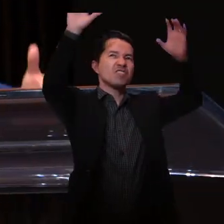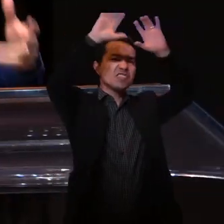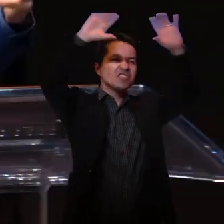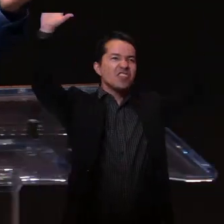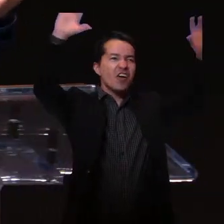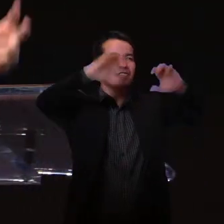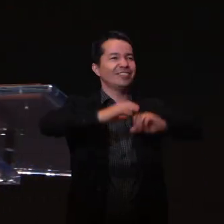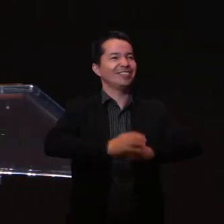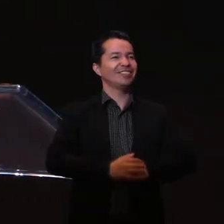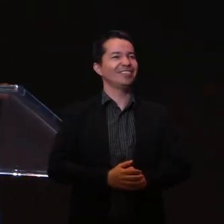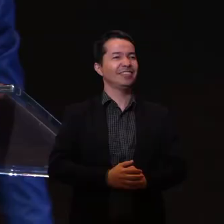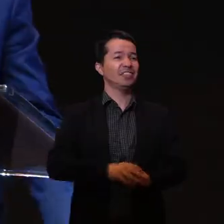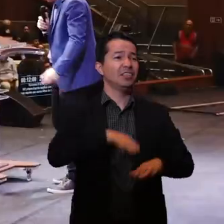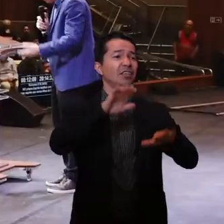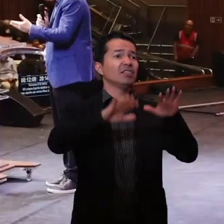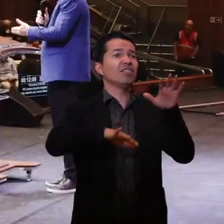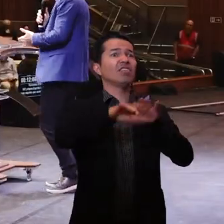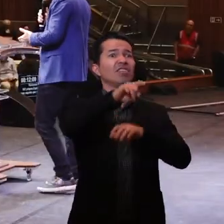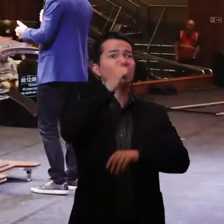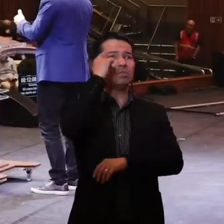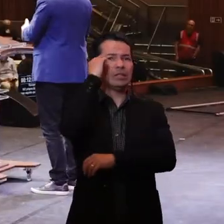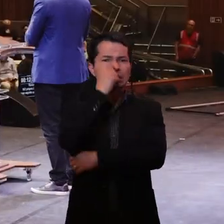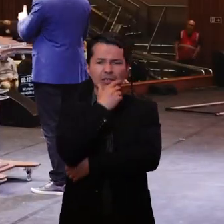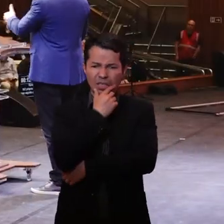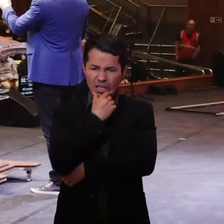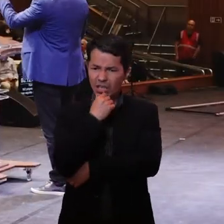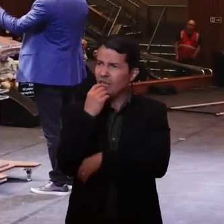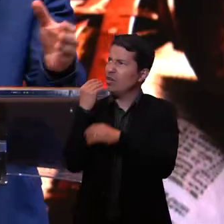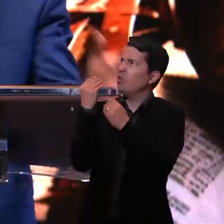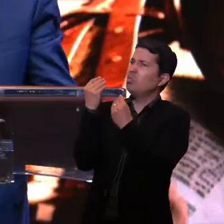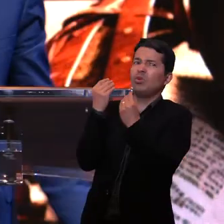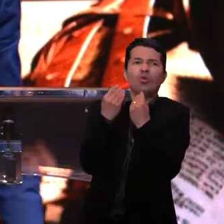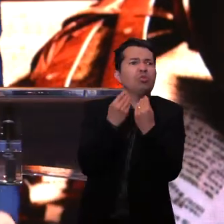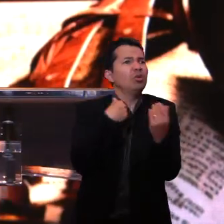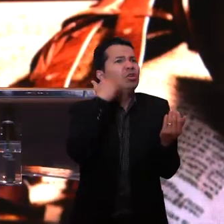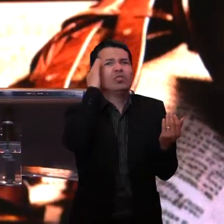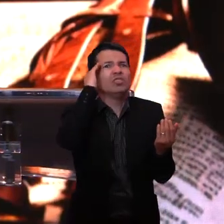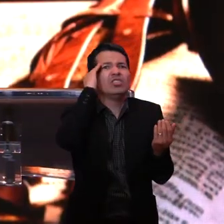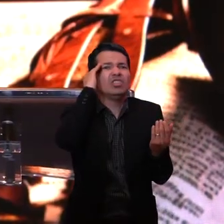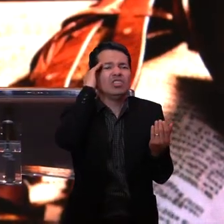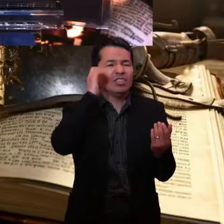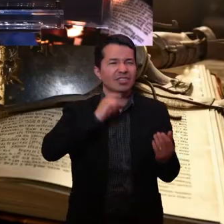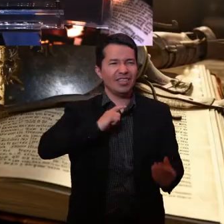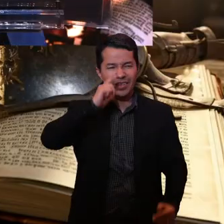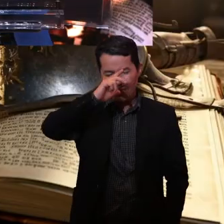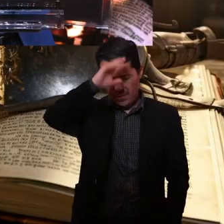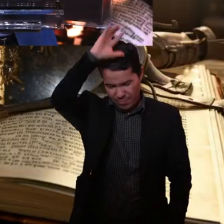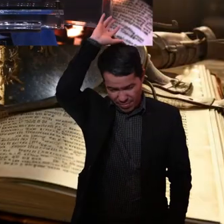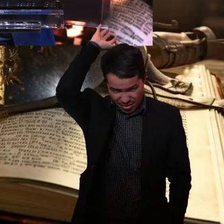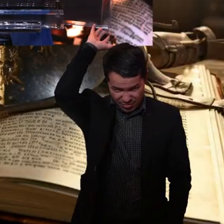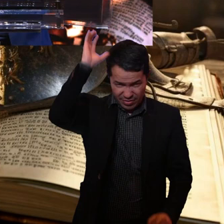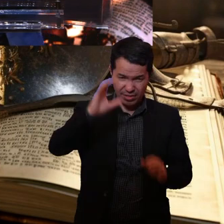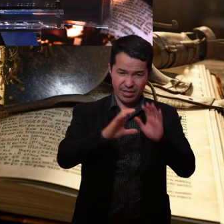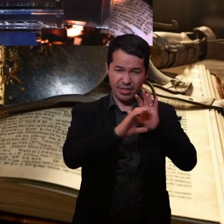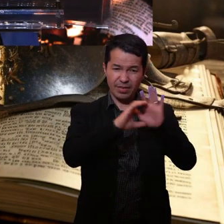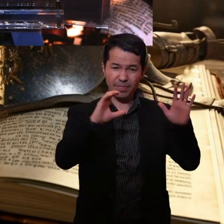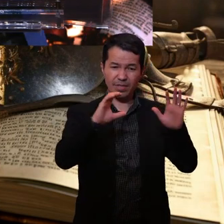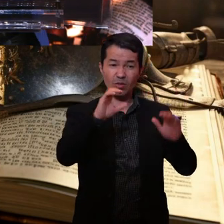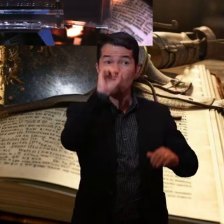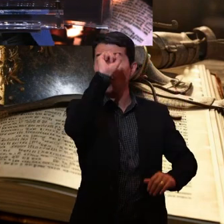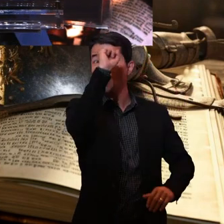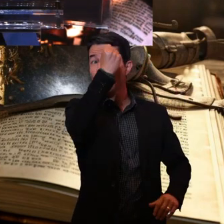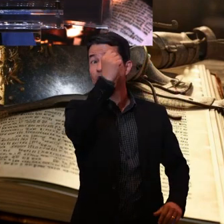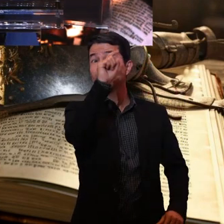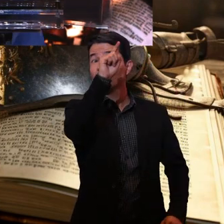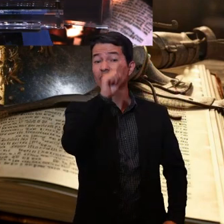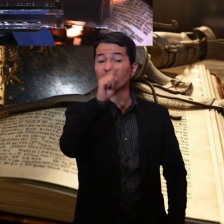Pastor, como assim? A Bíblia vai dizer em Romanos 8,16: o próprio Espírito testifica